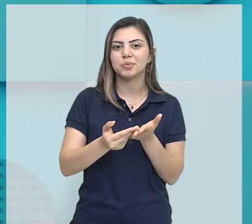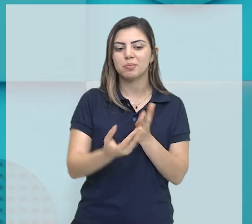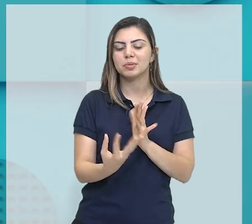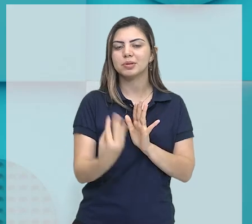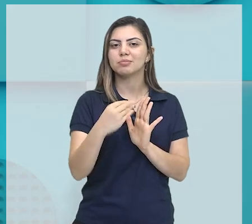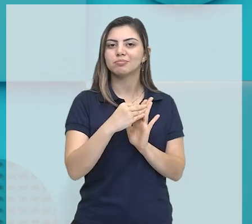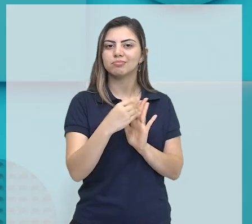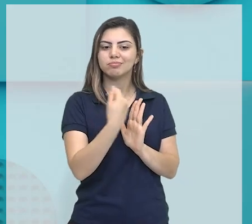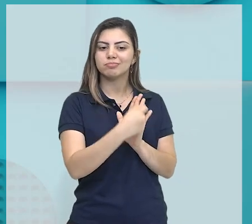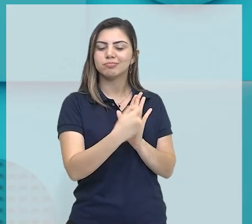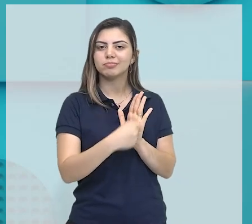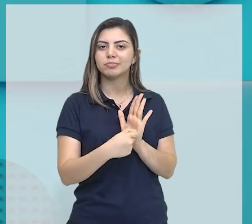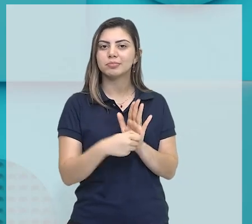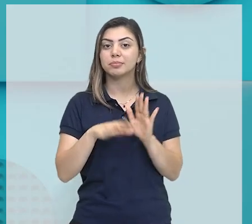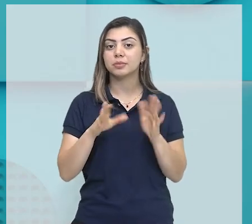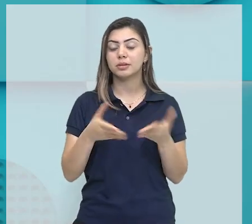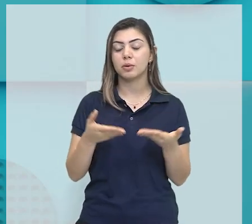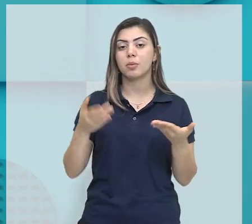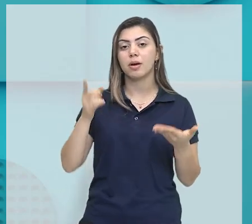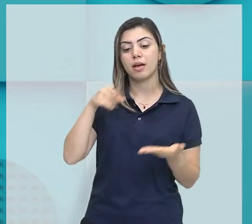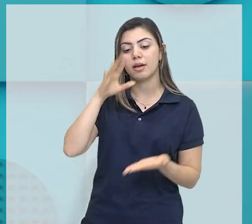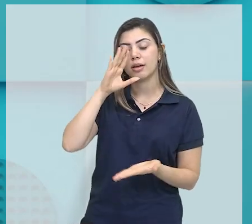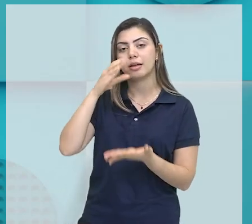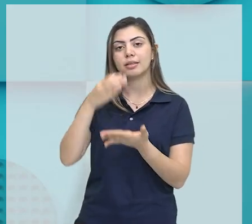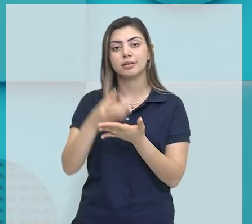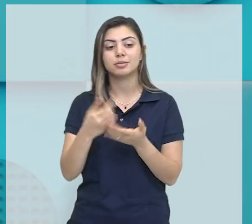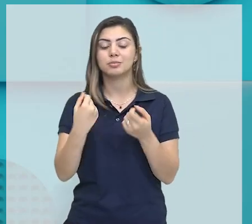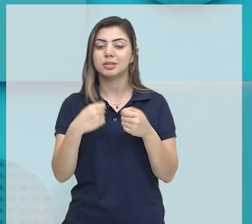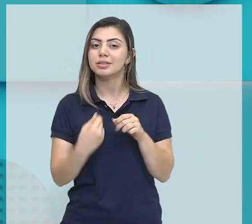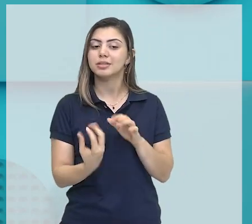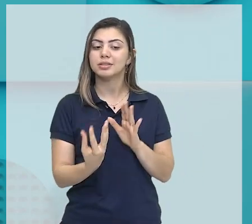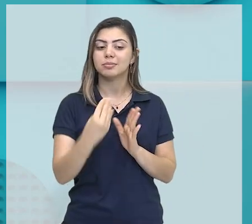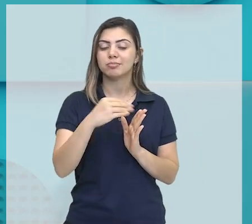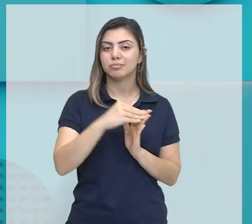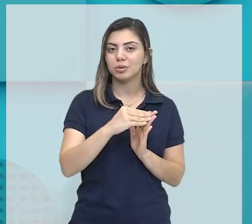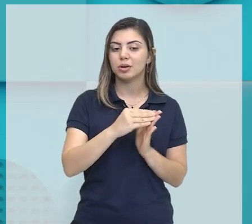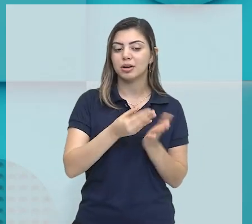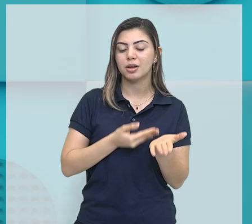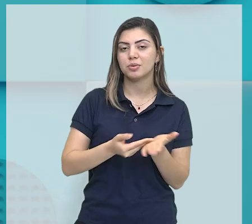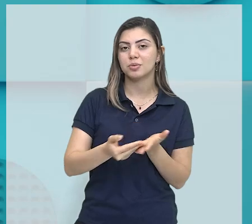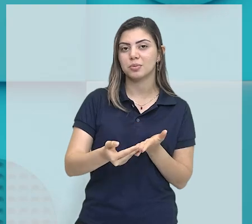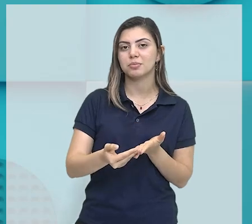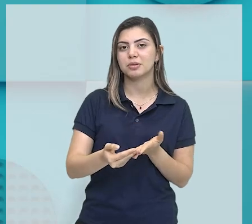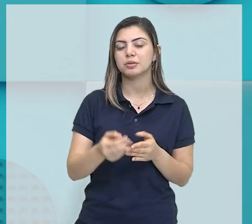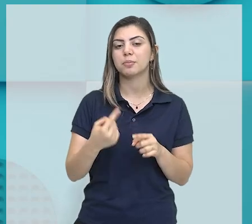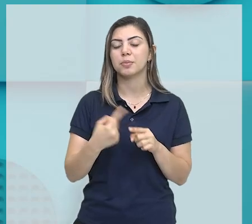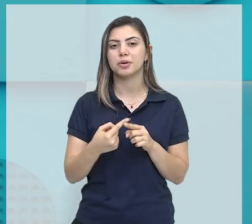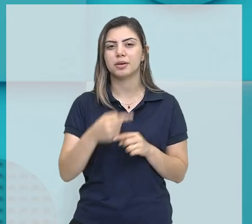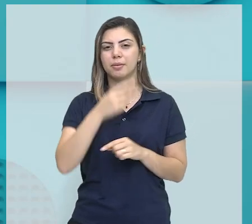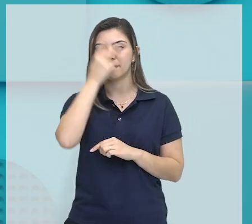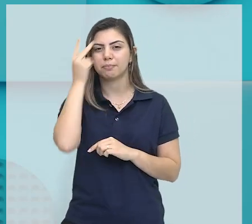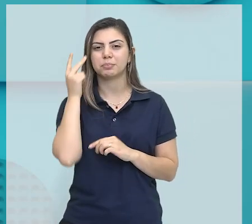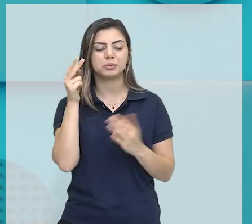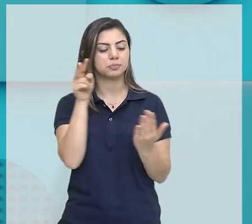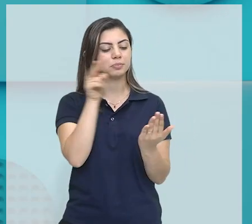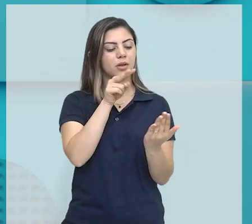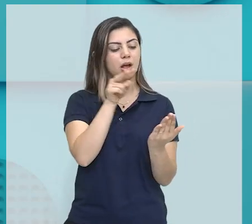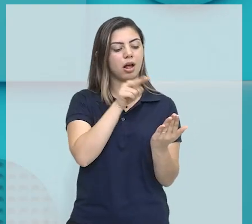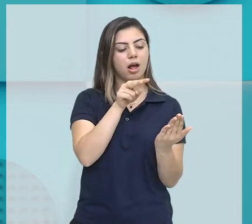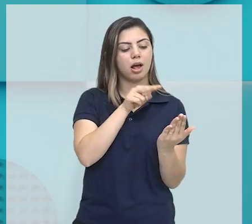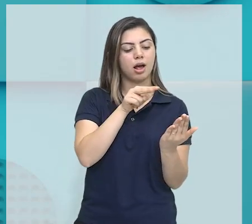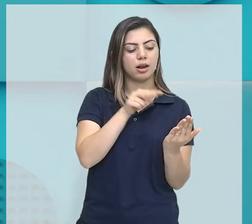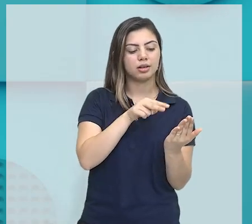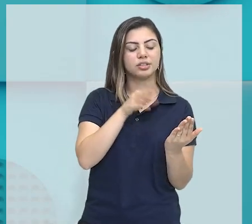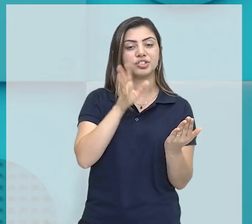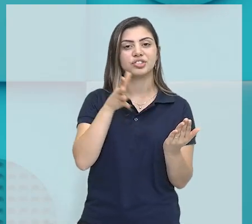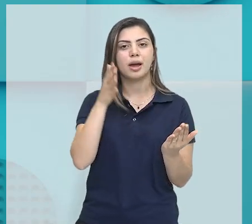resumida. Então, a tese vai ter que ser apresentada lá. Por quê? O leitor, né, ao fazer sua leitura,